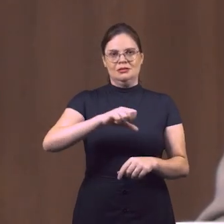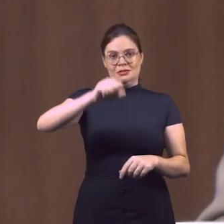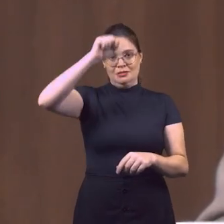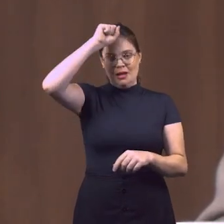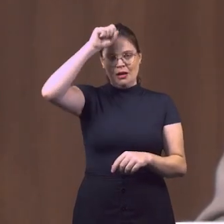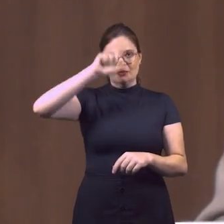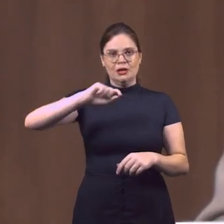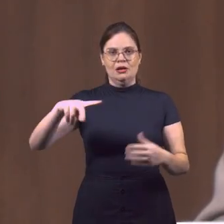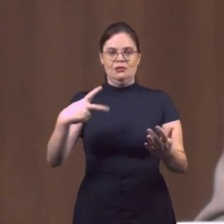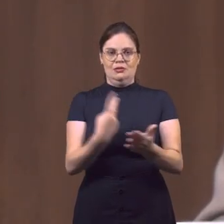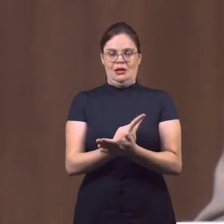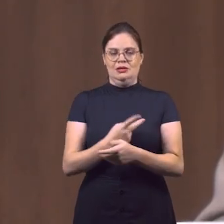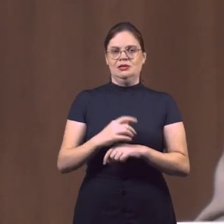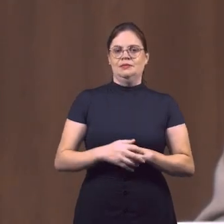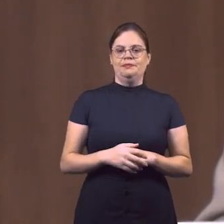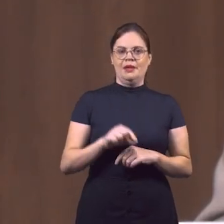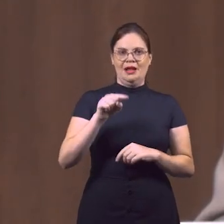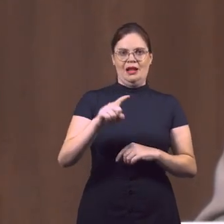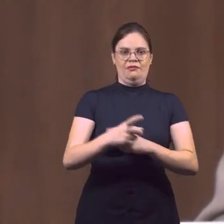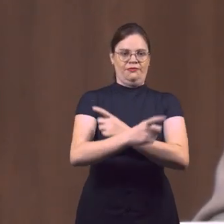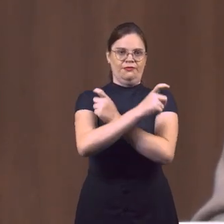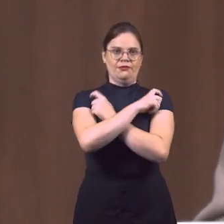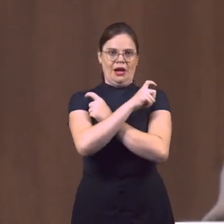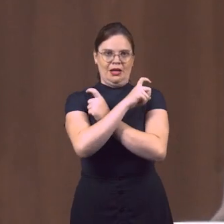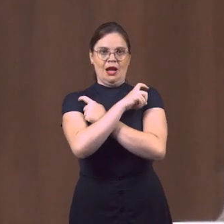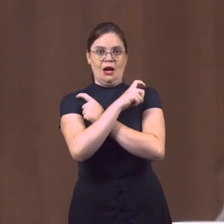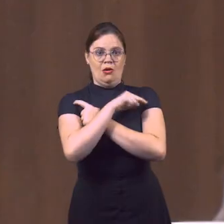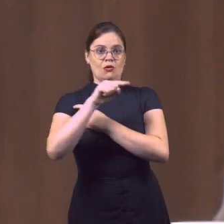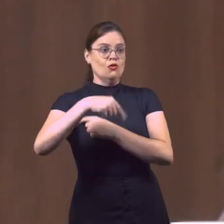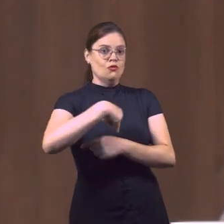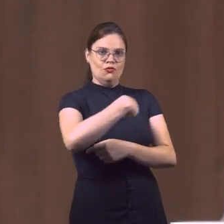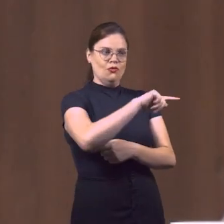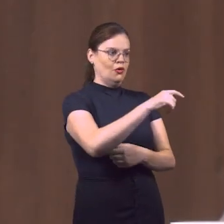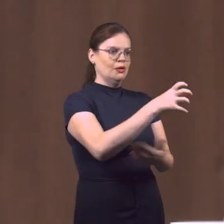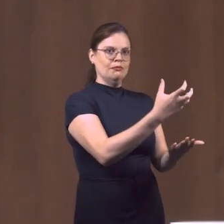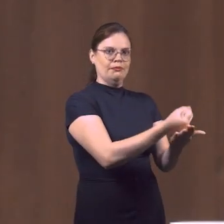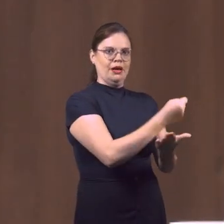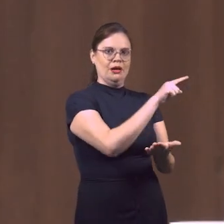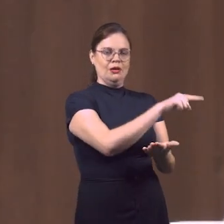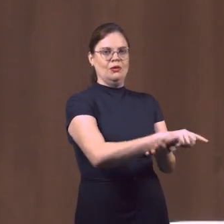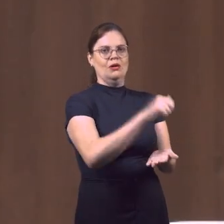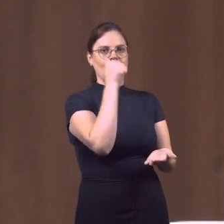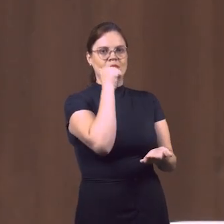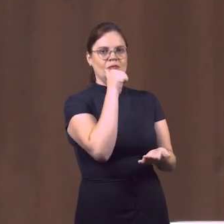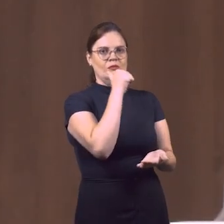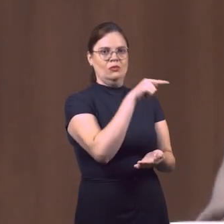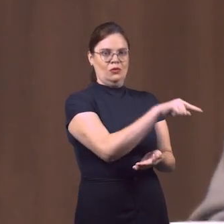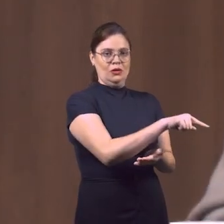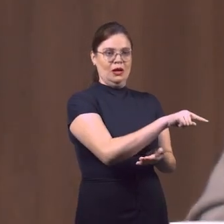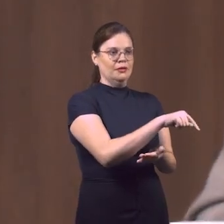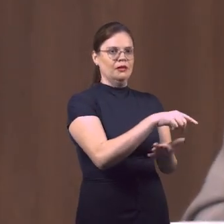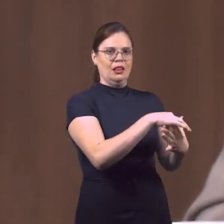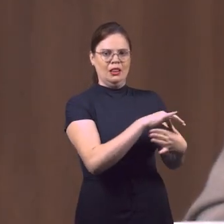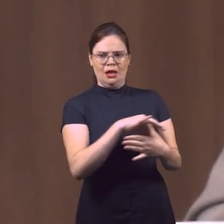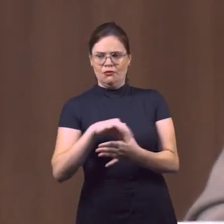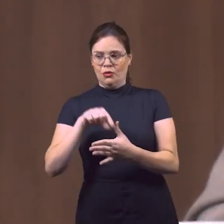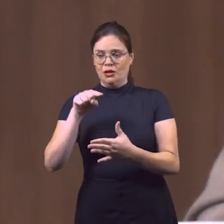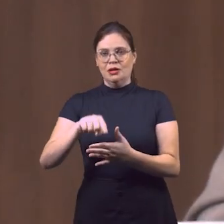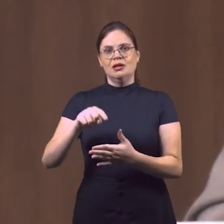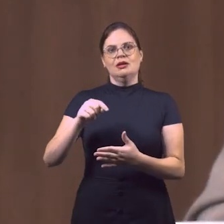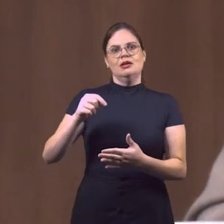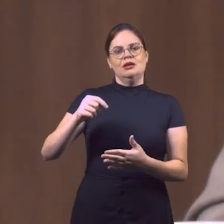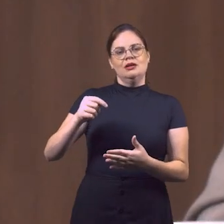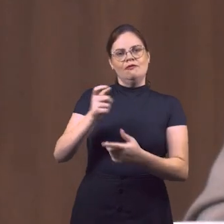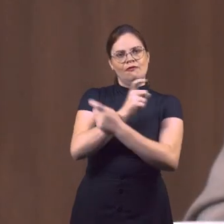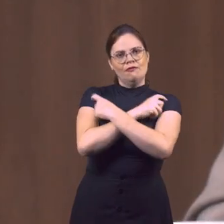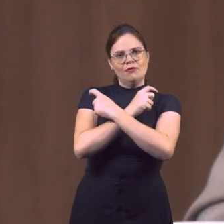Faraó e foi o momento que Faraó ele conseguiu muitas riquezas. Só que chega um momento da história